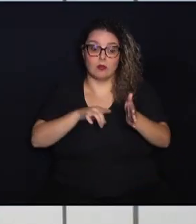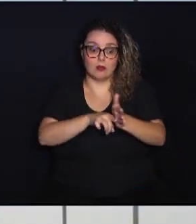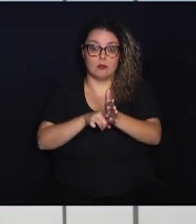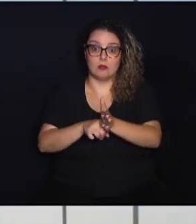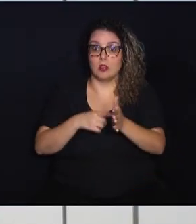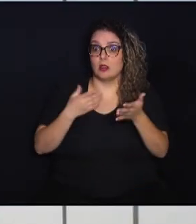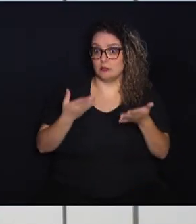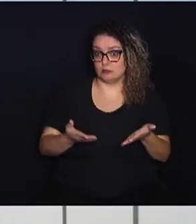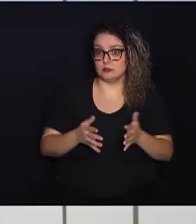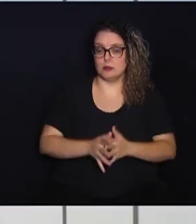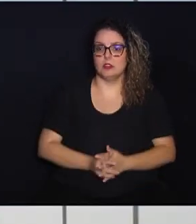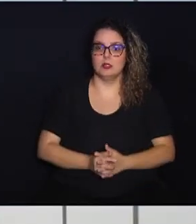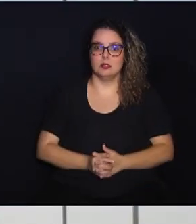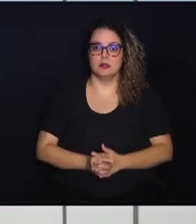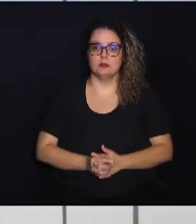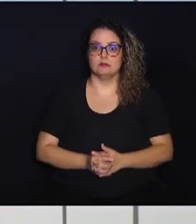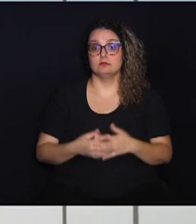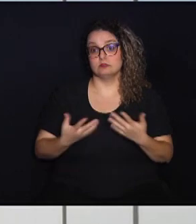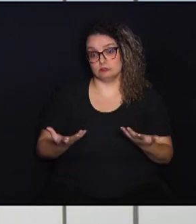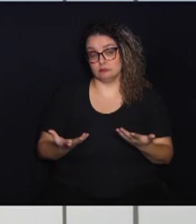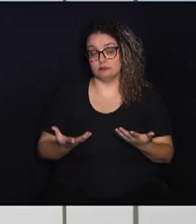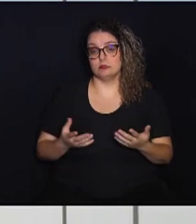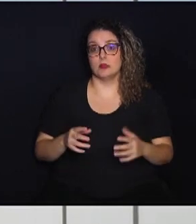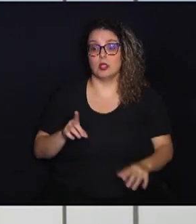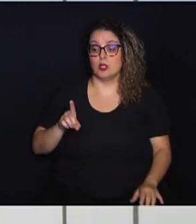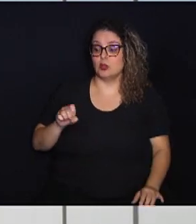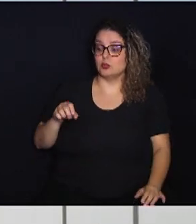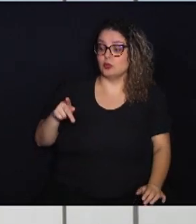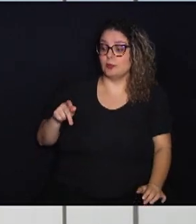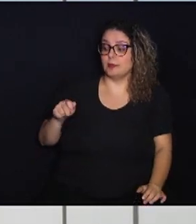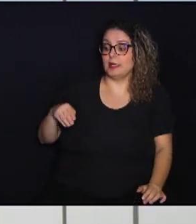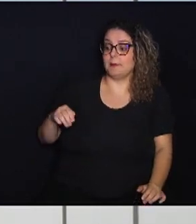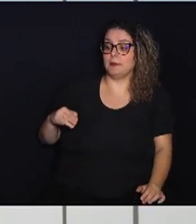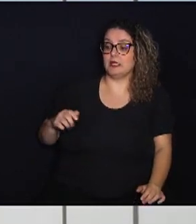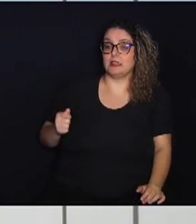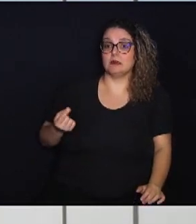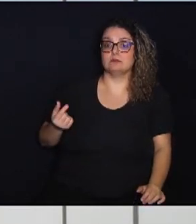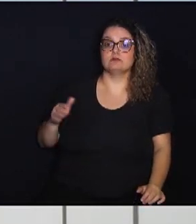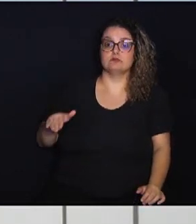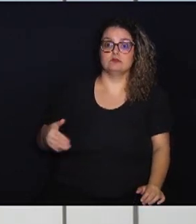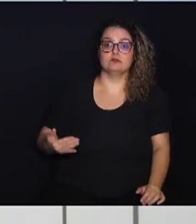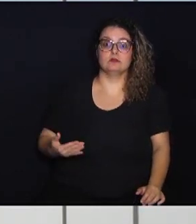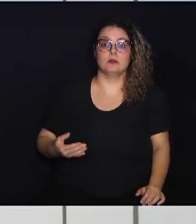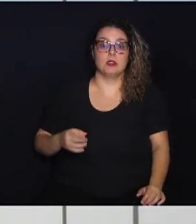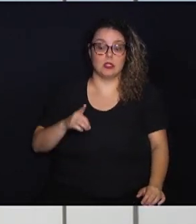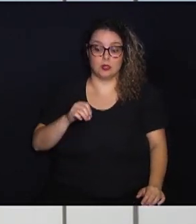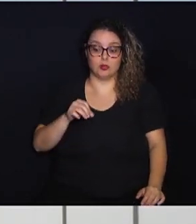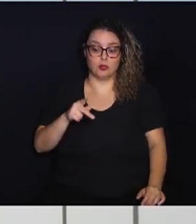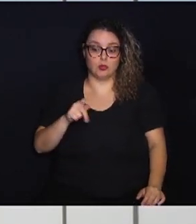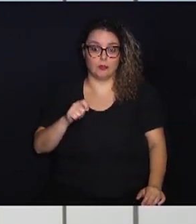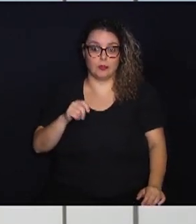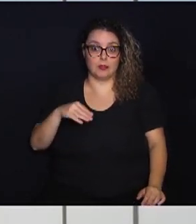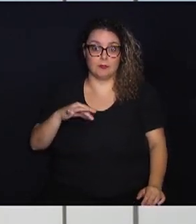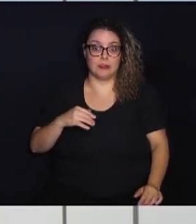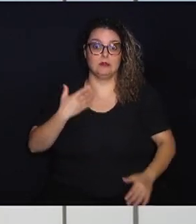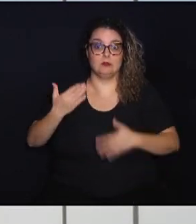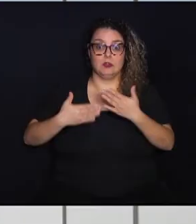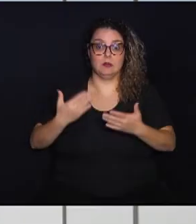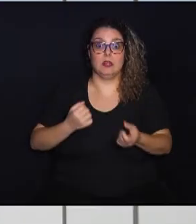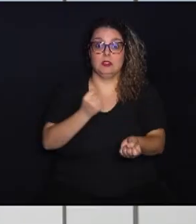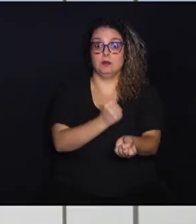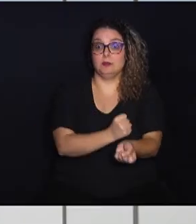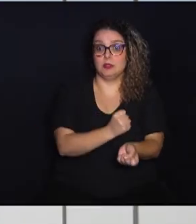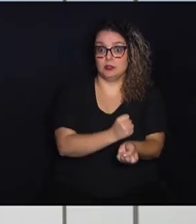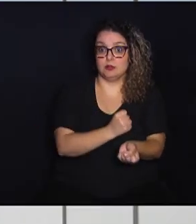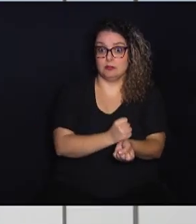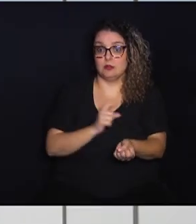sobre aquele assunto. Então, isso a gente chama de dopamina barata, porque é descarga de dopamina sem parar, isso causa vício. A gente pode falar